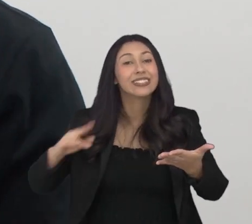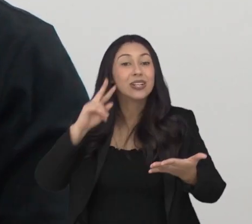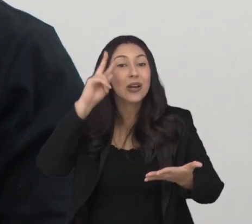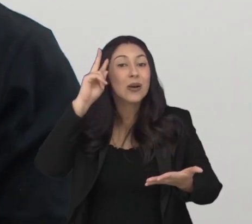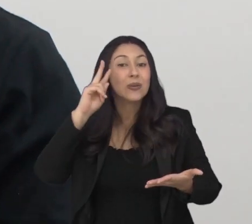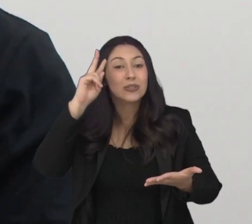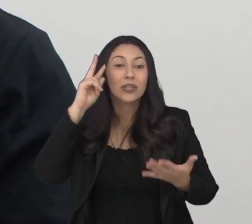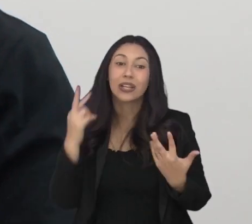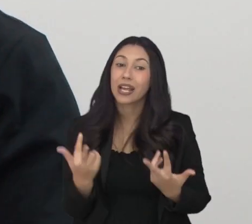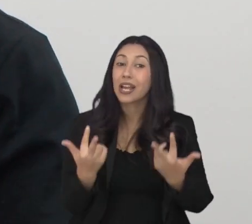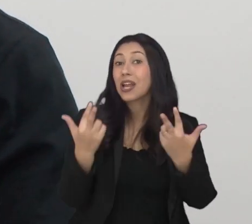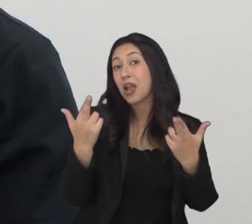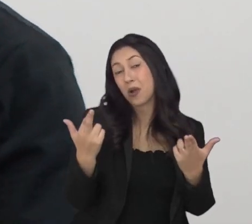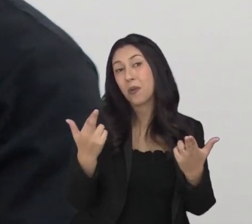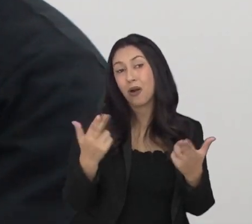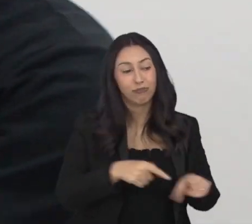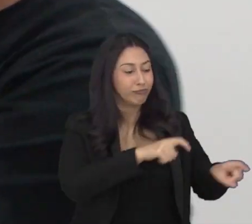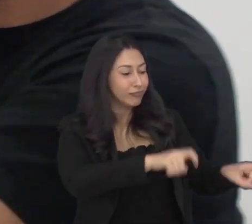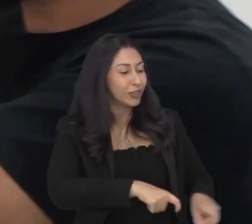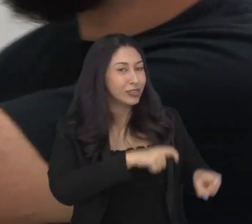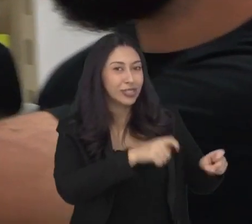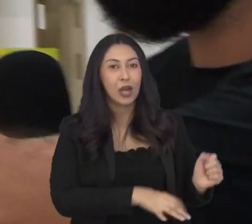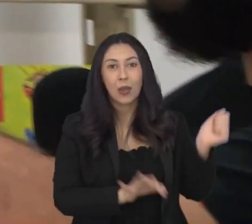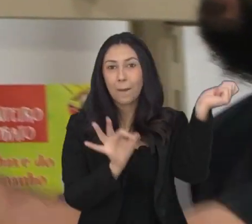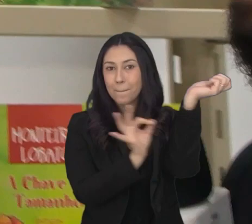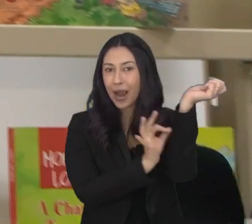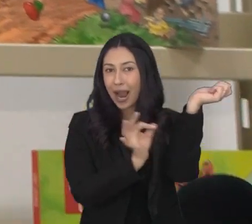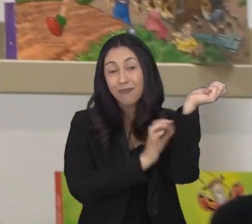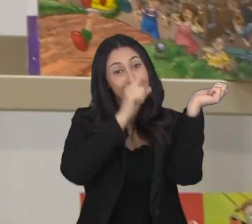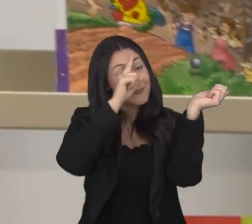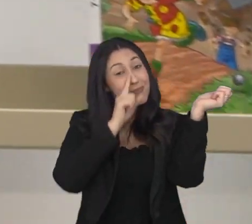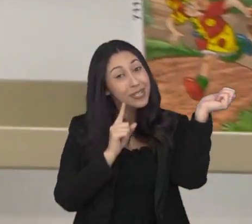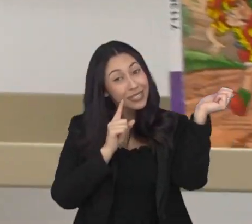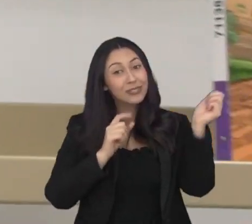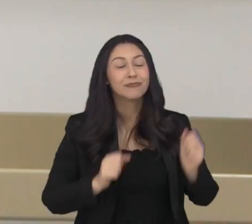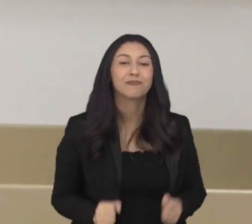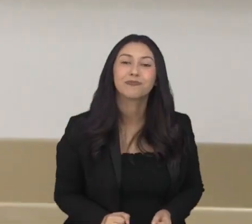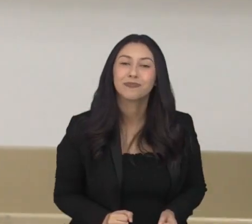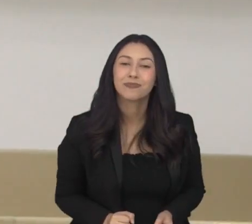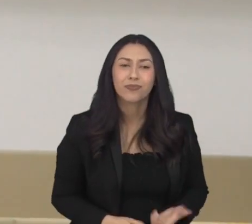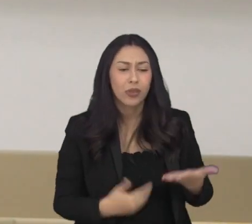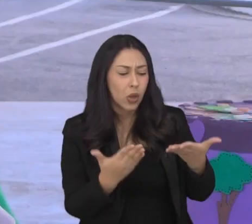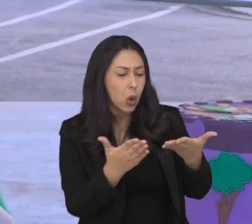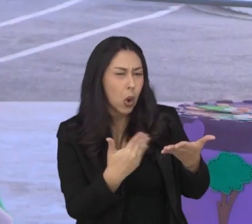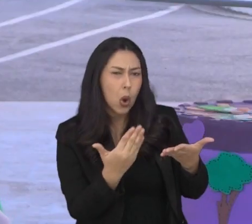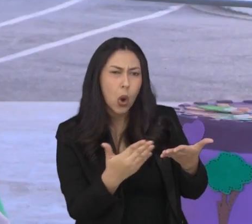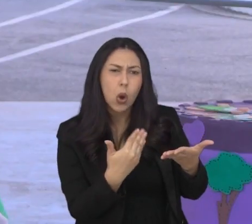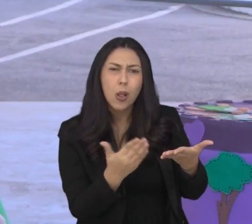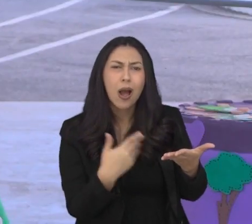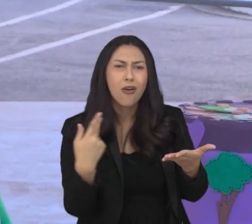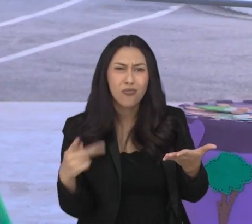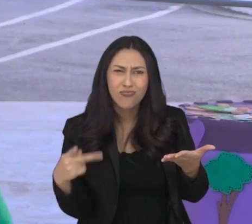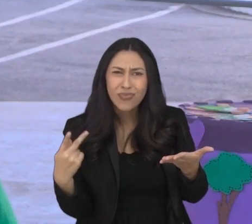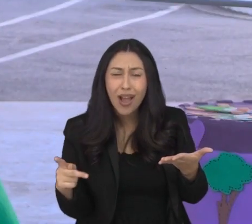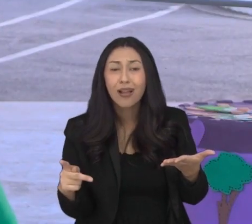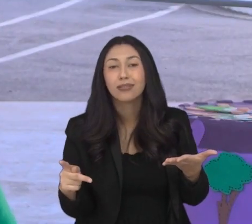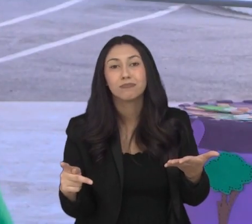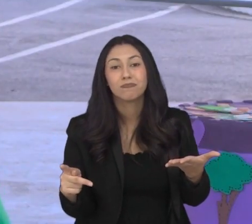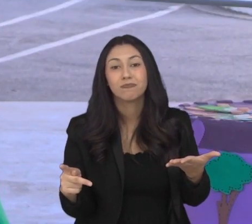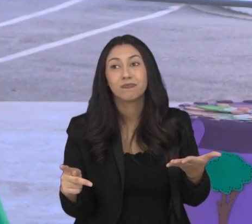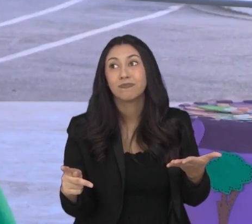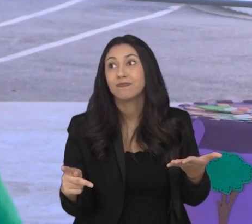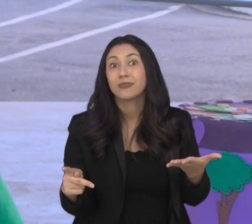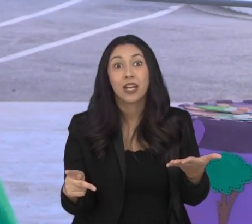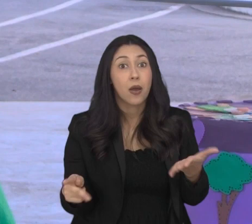cotidiano, através de histórias, como o Sítio do Pica-Pau Amarelo. Os livros de Monteiro Lobato, o Sítio do